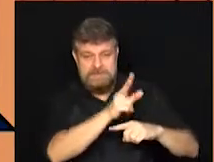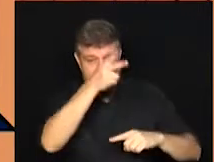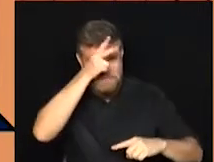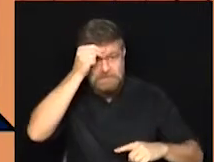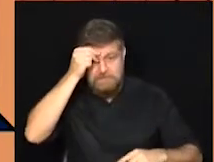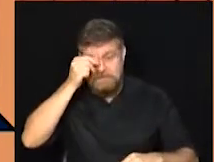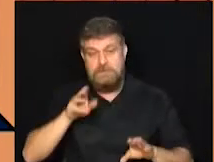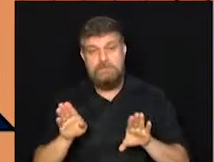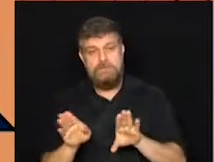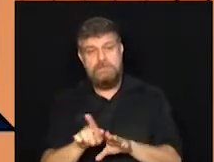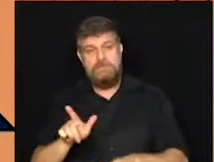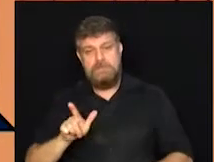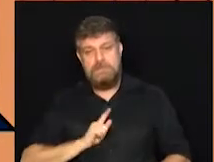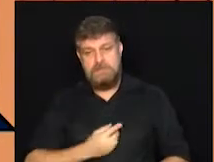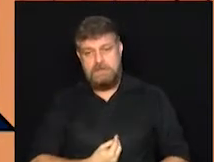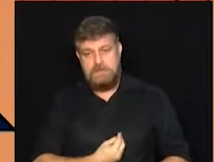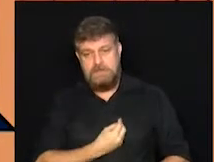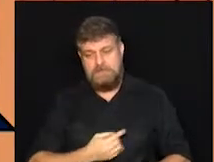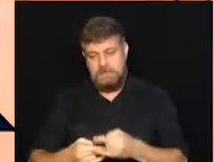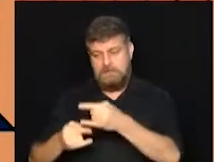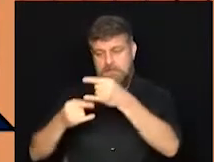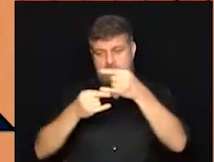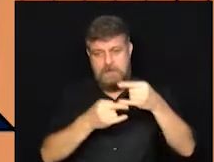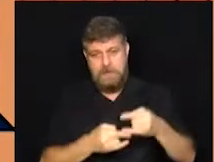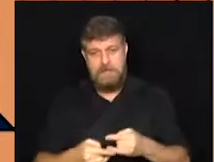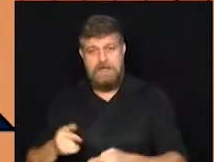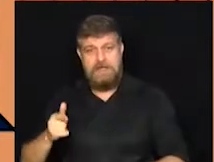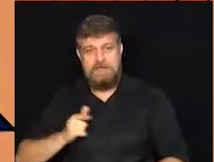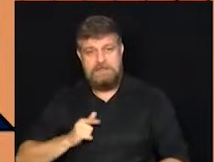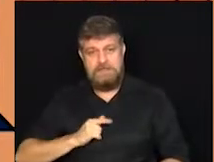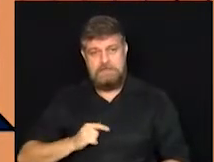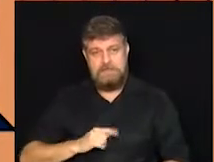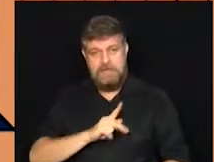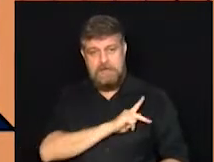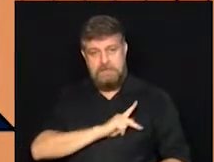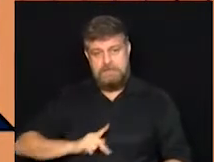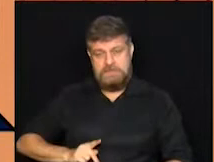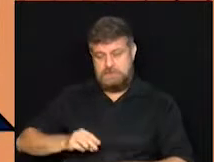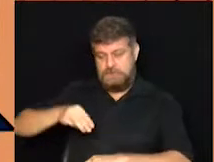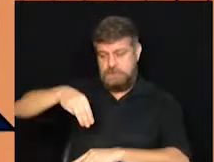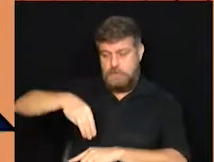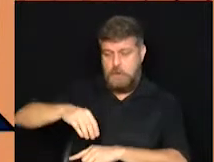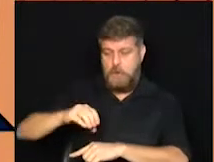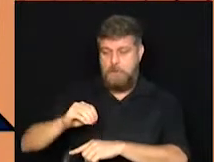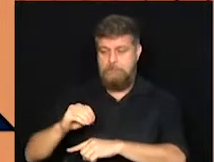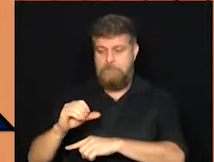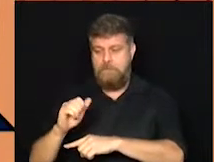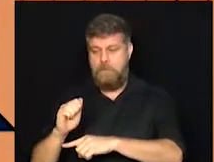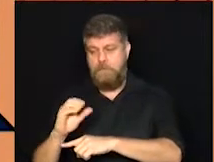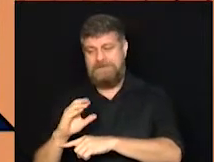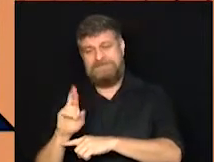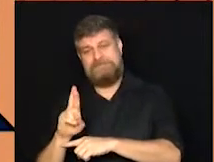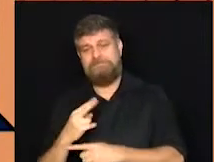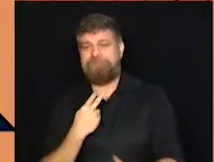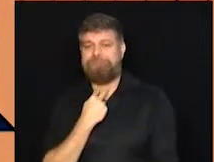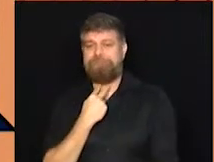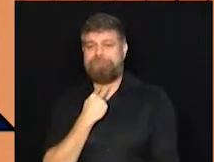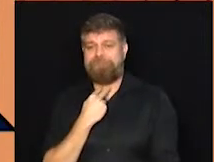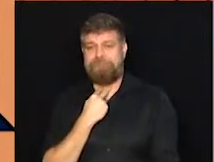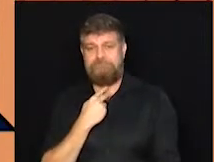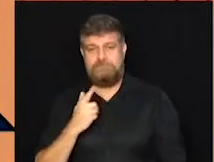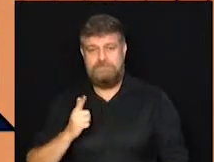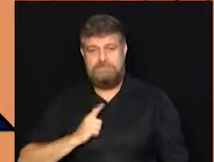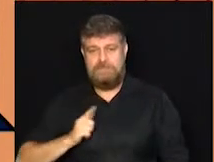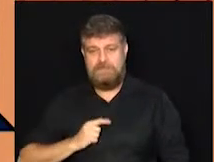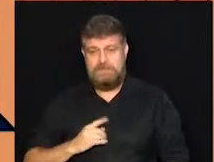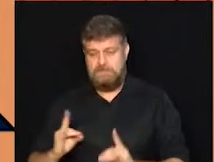aqui, a gente contaria com a presença do presidente Moacir, mas infelizmente ele teve um compromisso, um velório